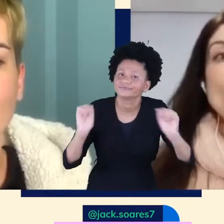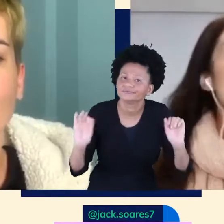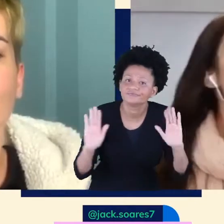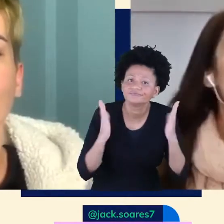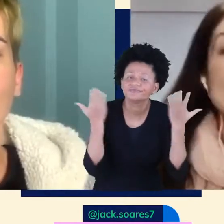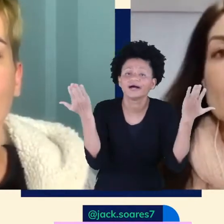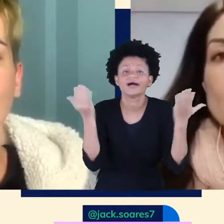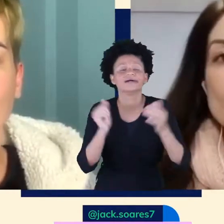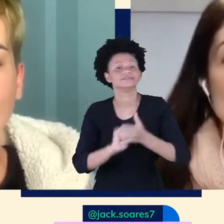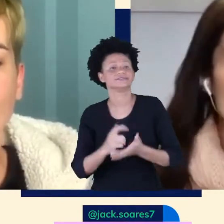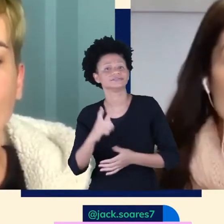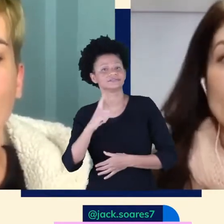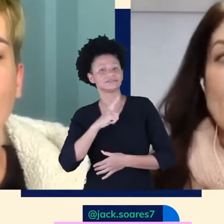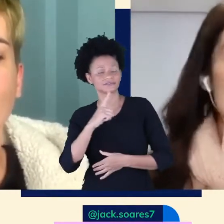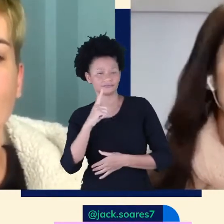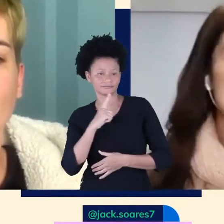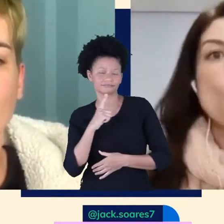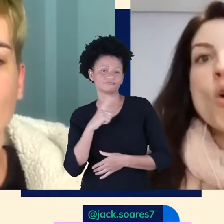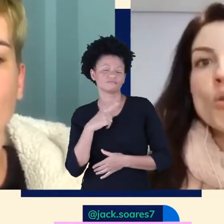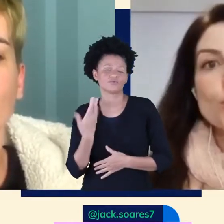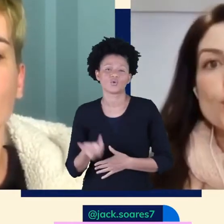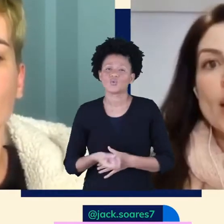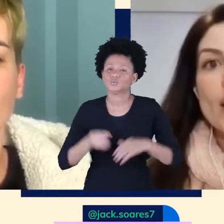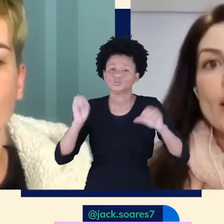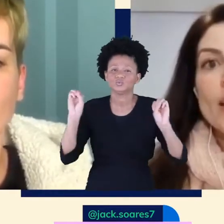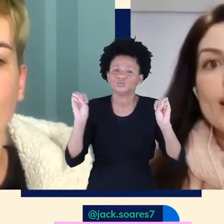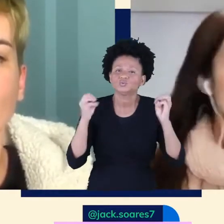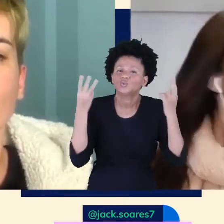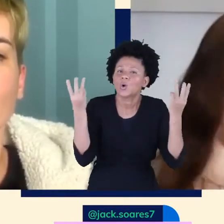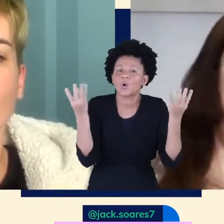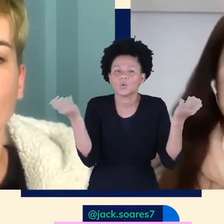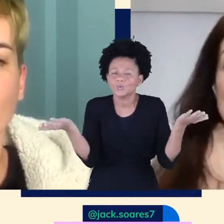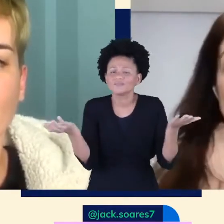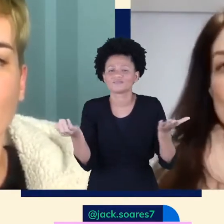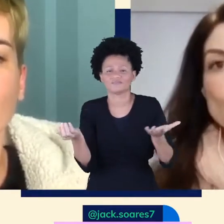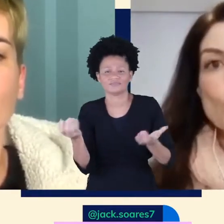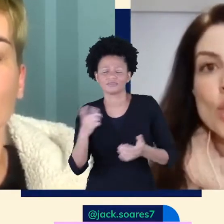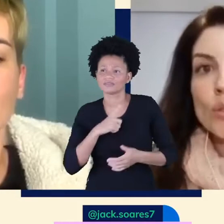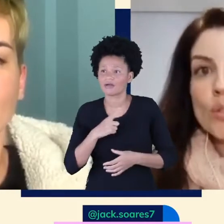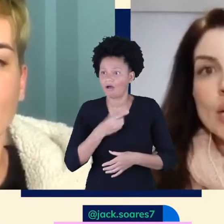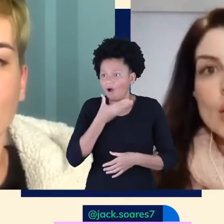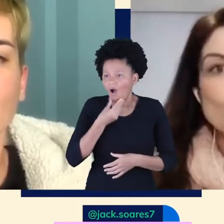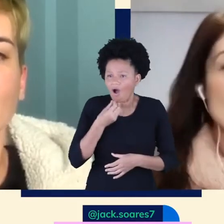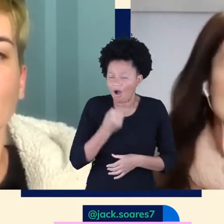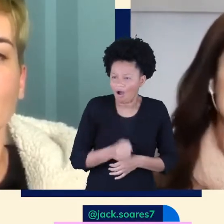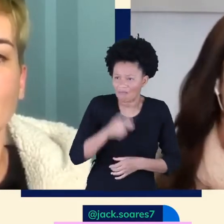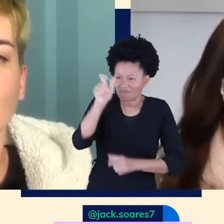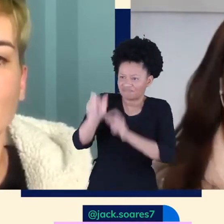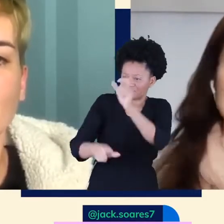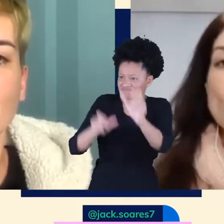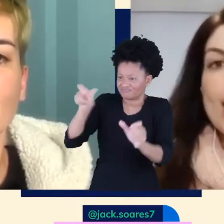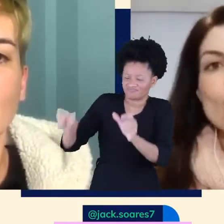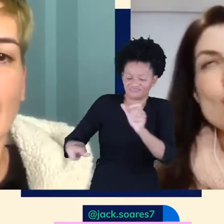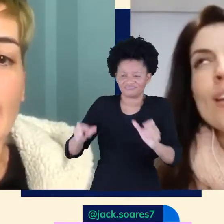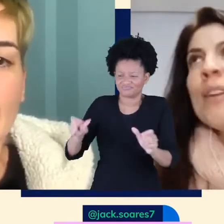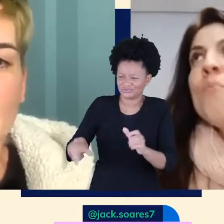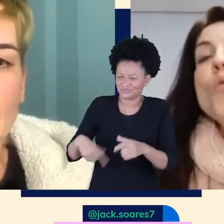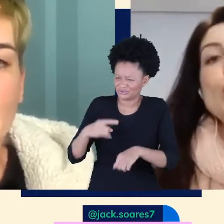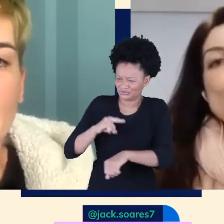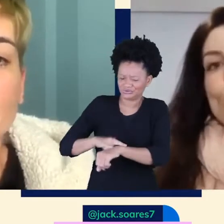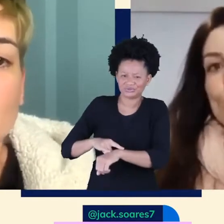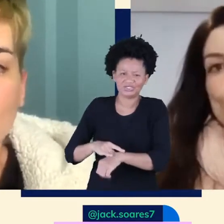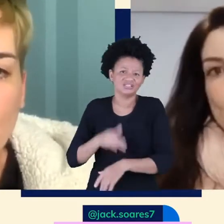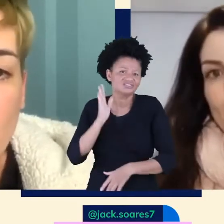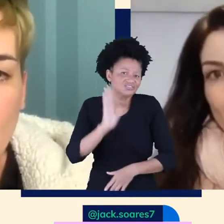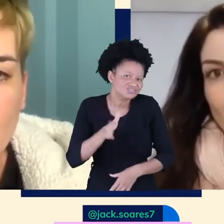festa, quando tem aqueles mega shows, né? Tem um monte de homem fazendo xixi nos cantos, às vezes a gente vai até o carro, eu já levei